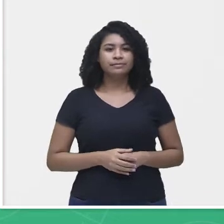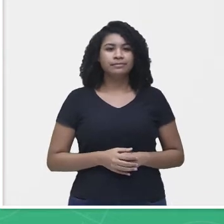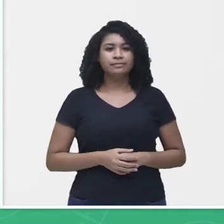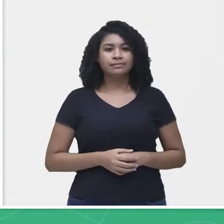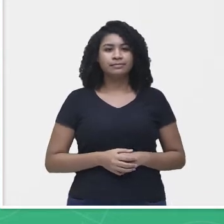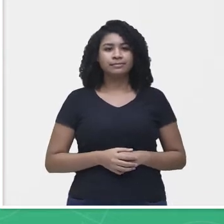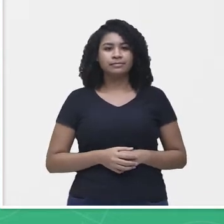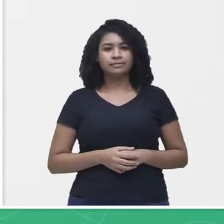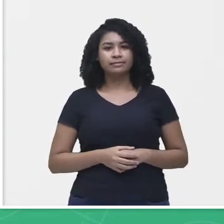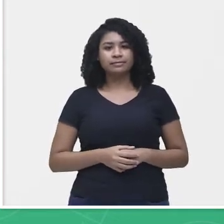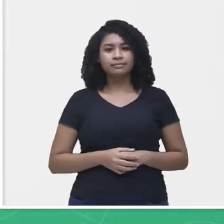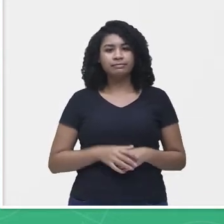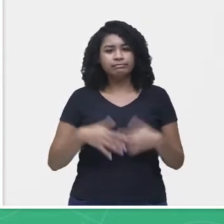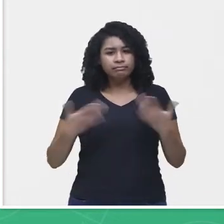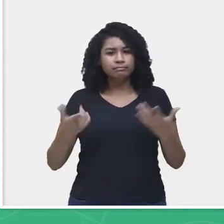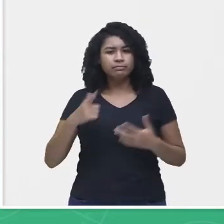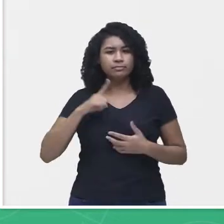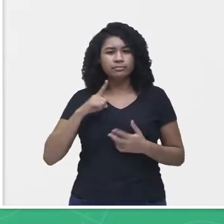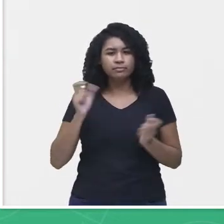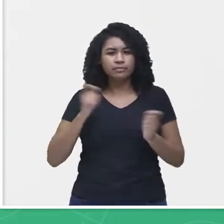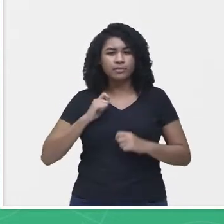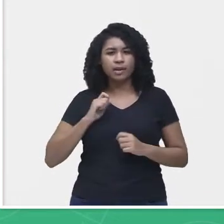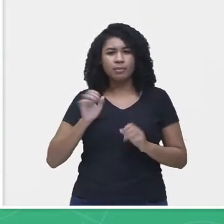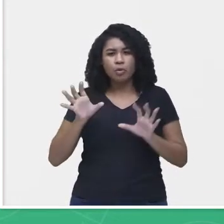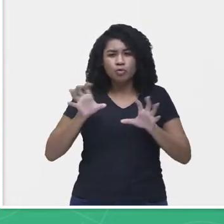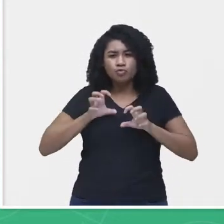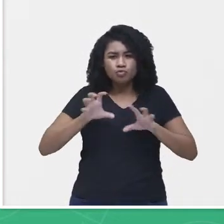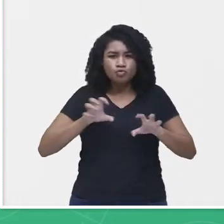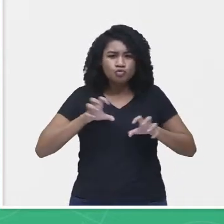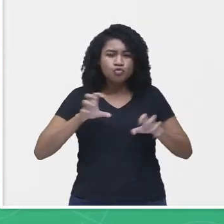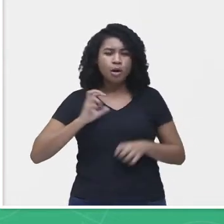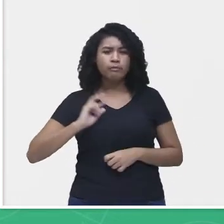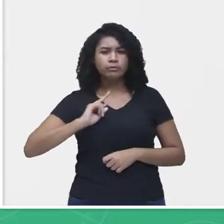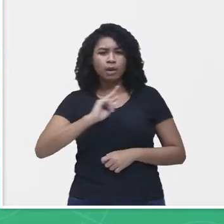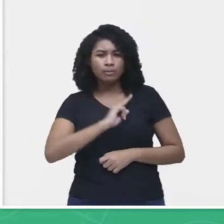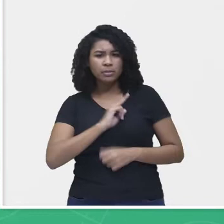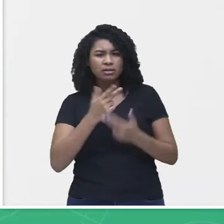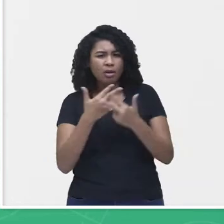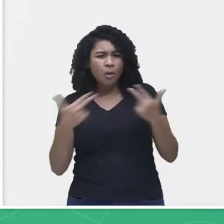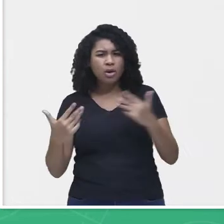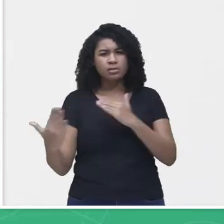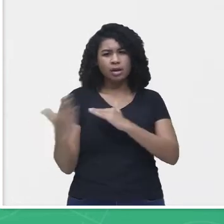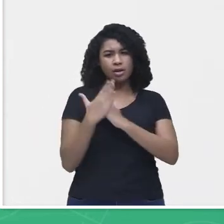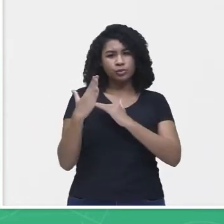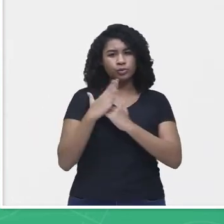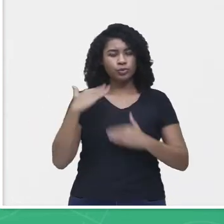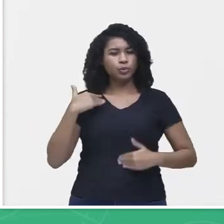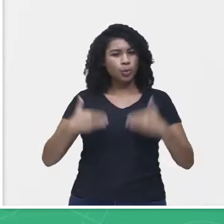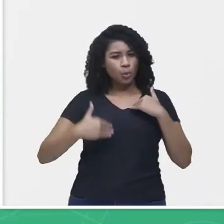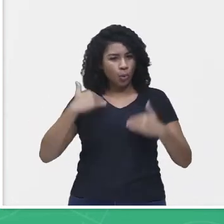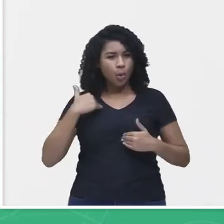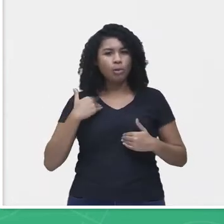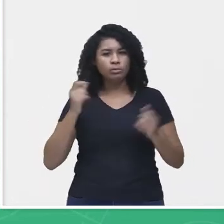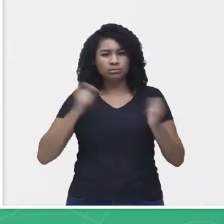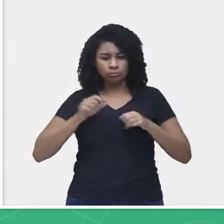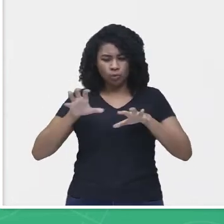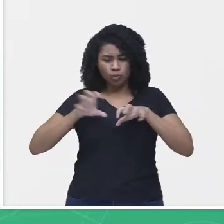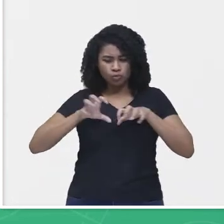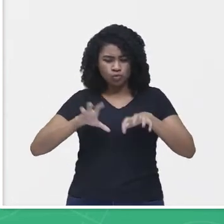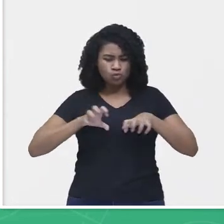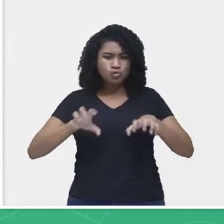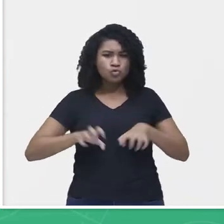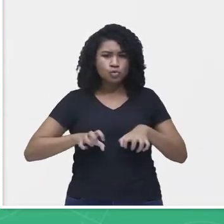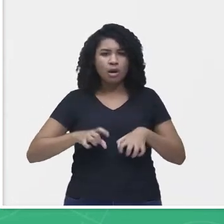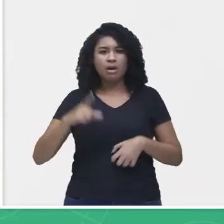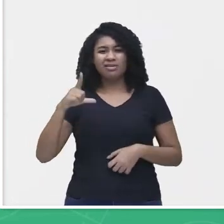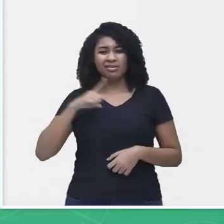aqui é importante. A maioria dos nossos nutrientes é absorvido no intestino delgado, né? E ele possui cerca de 6